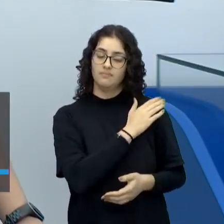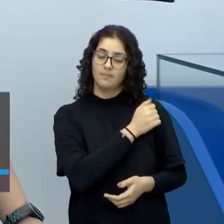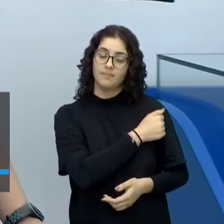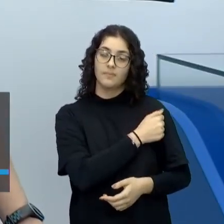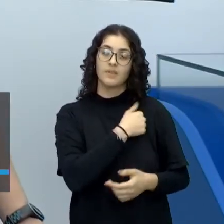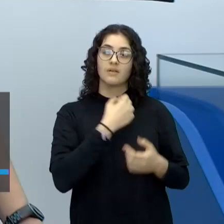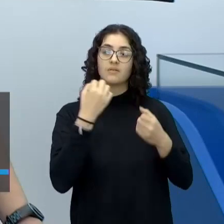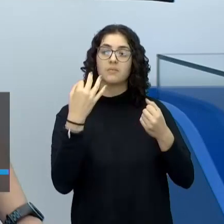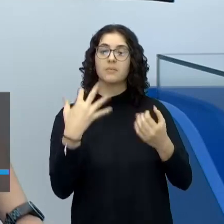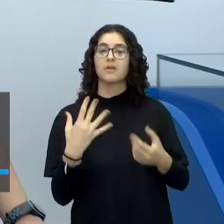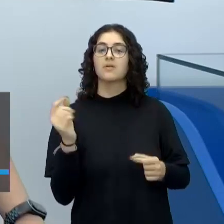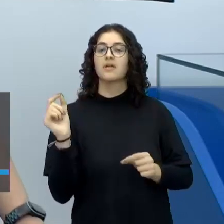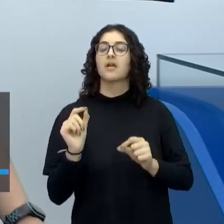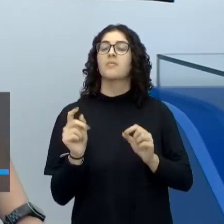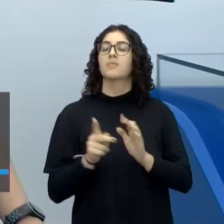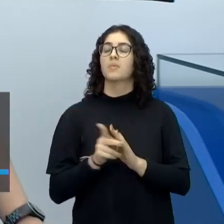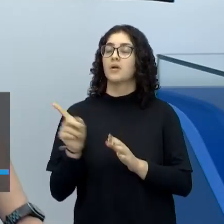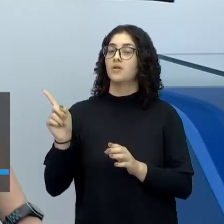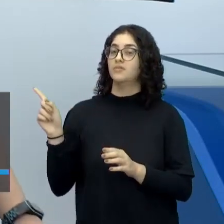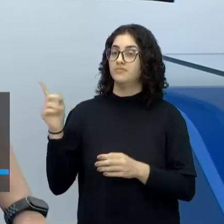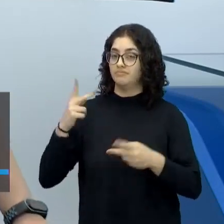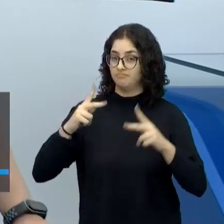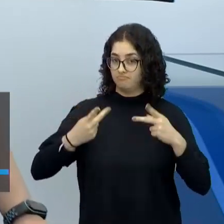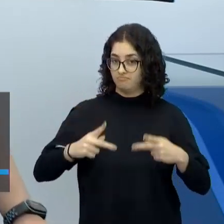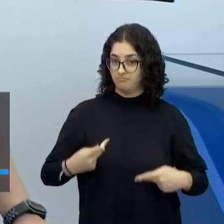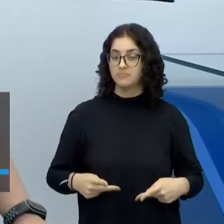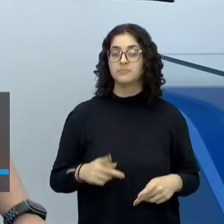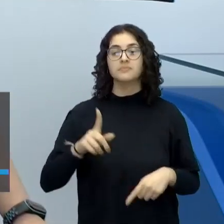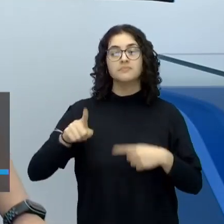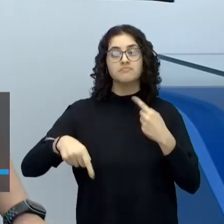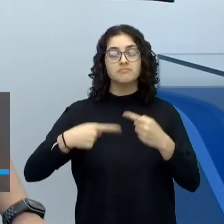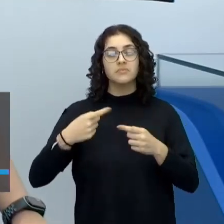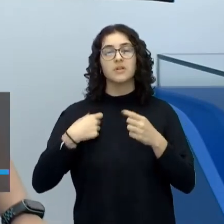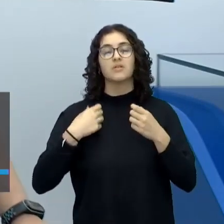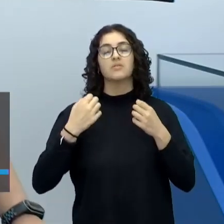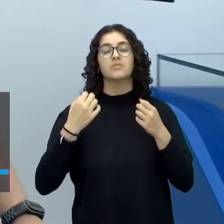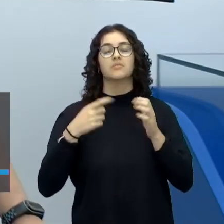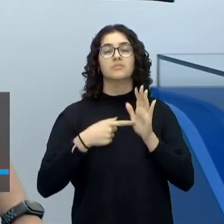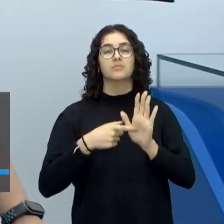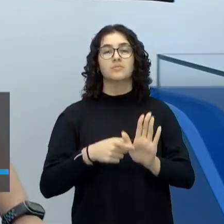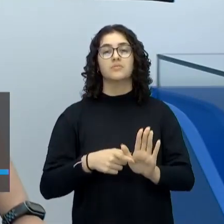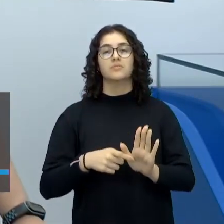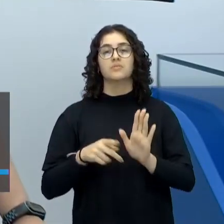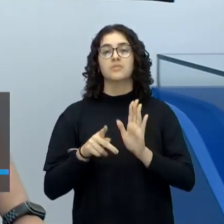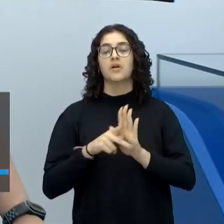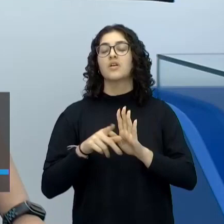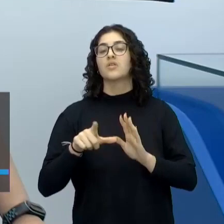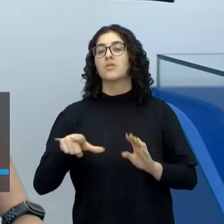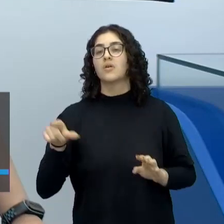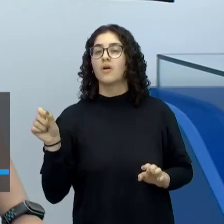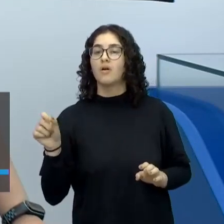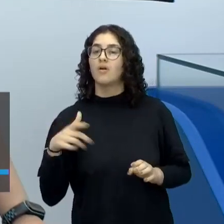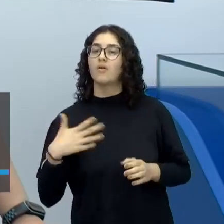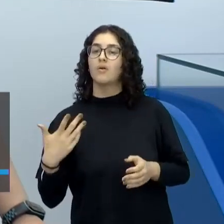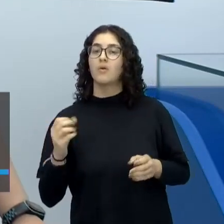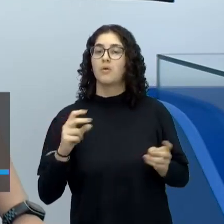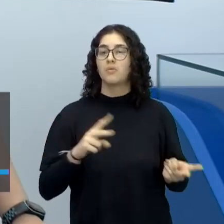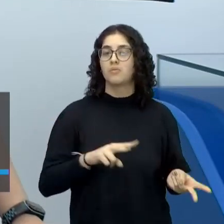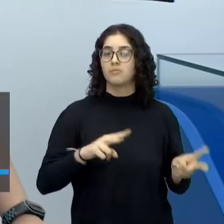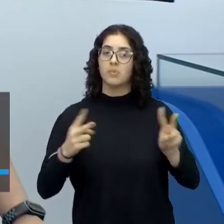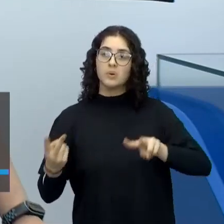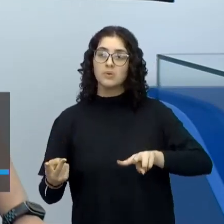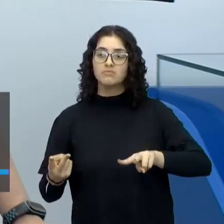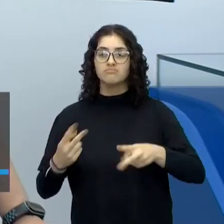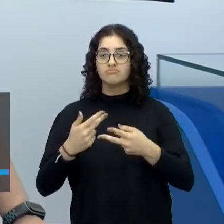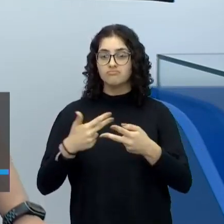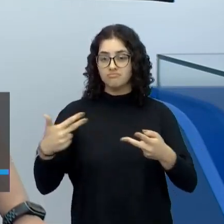explicar para ele o que é essa programação, para você aluno também, e aí eu vou mostrando passo a passo, olha, escolhe esse ator, muda para esse cenário, faz essa